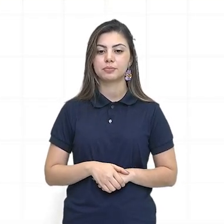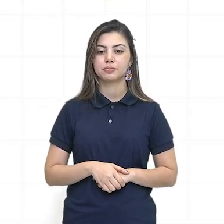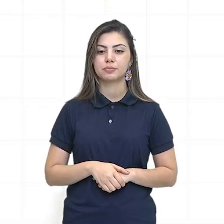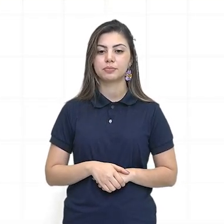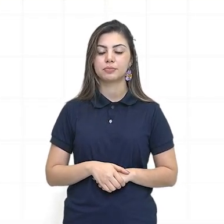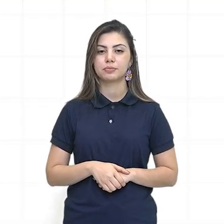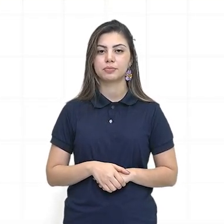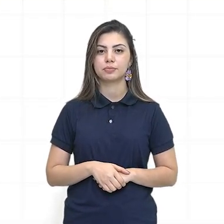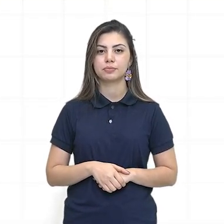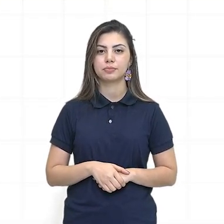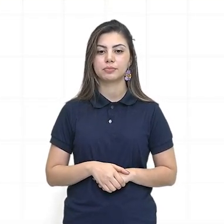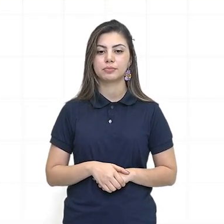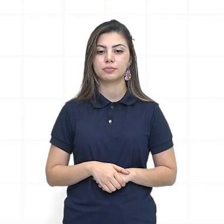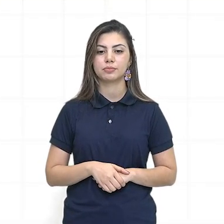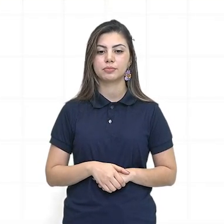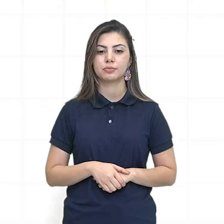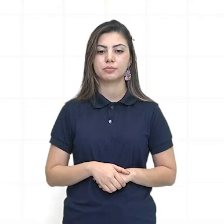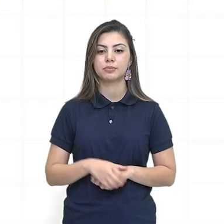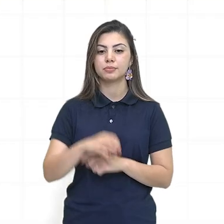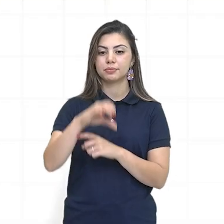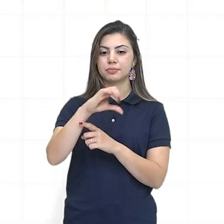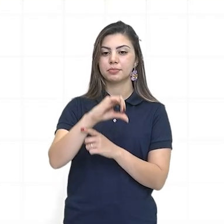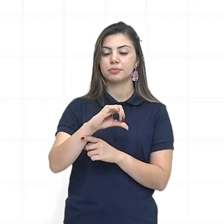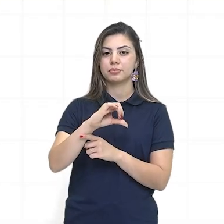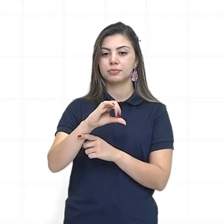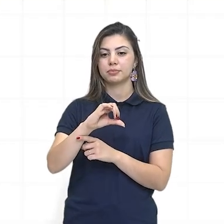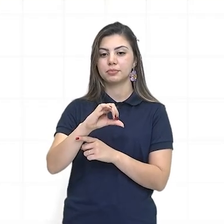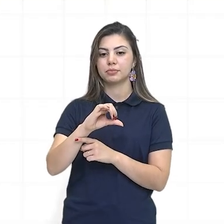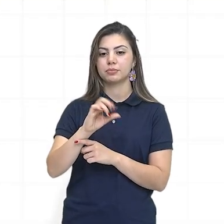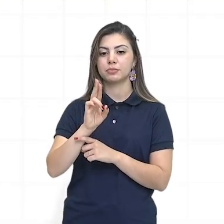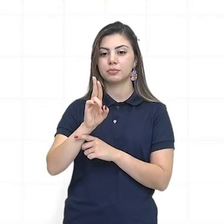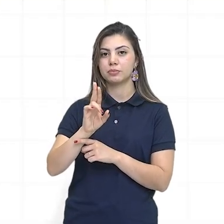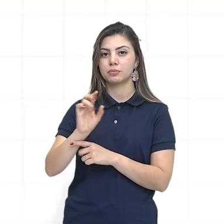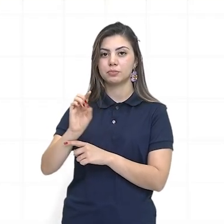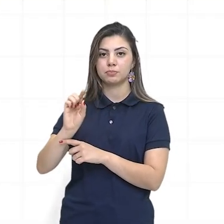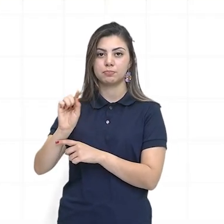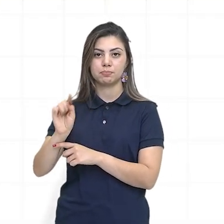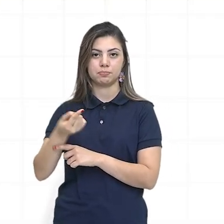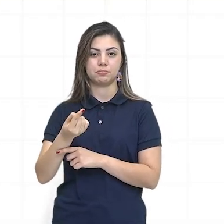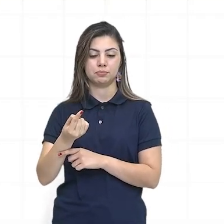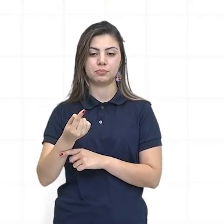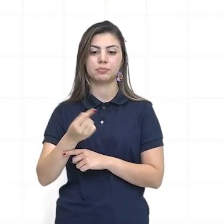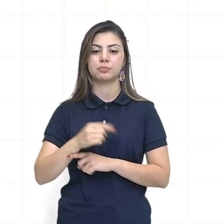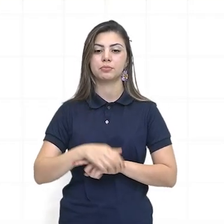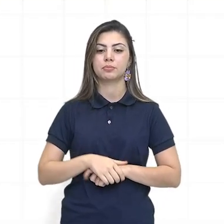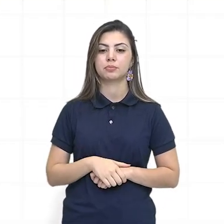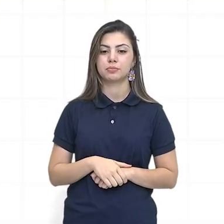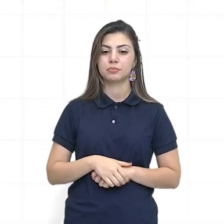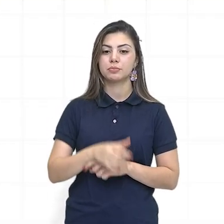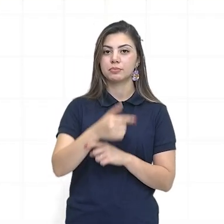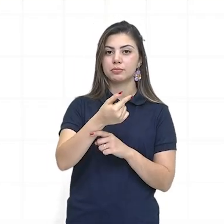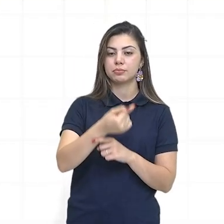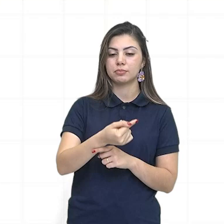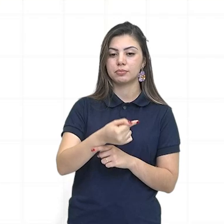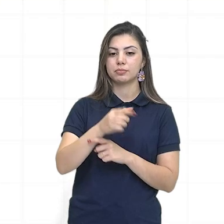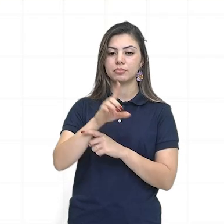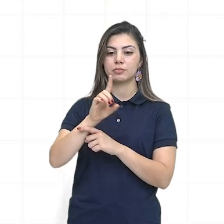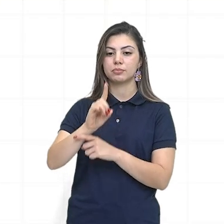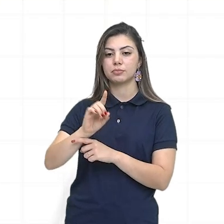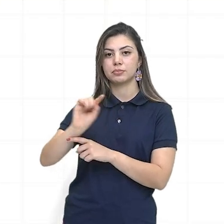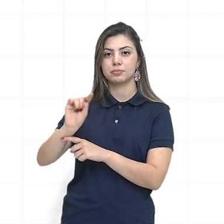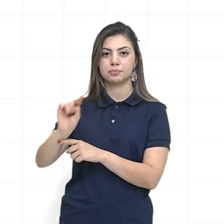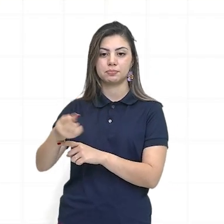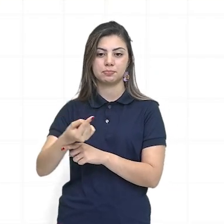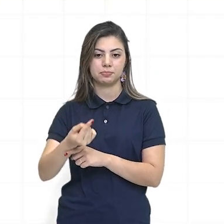Em seguida, temos 9 unidades de milhar,